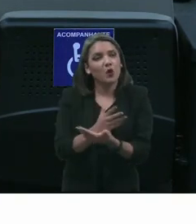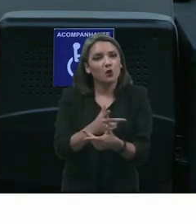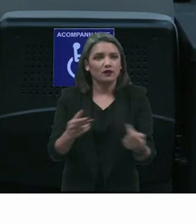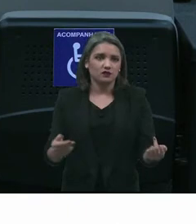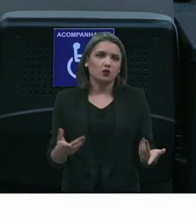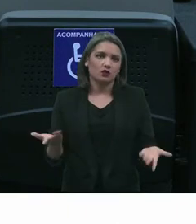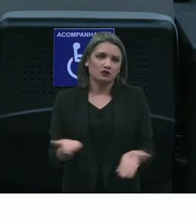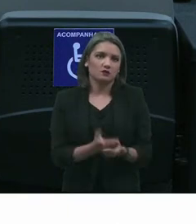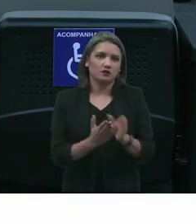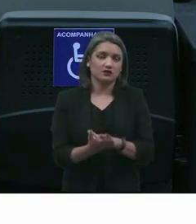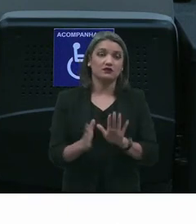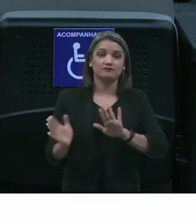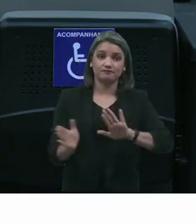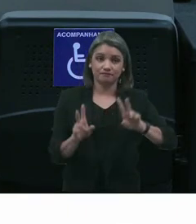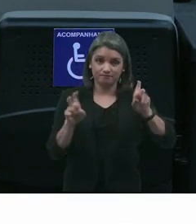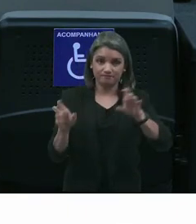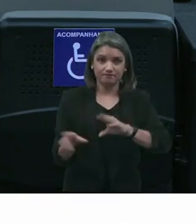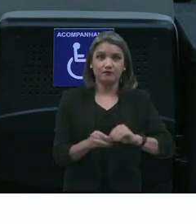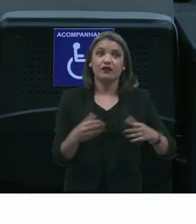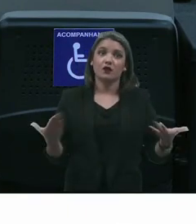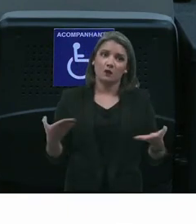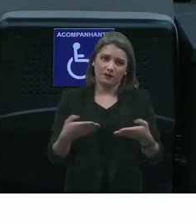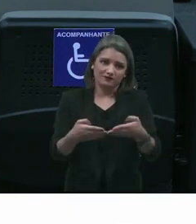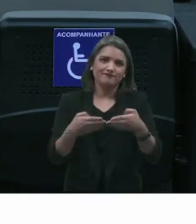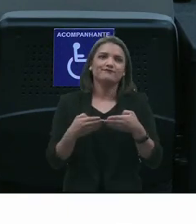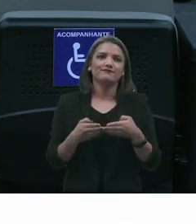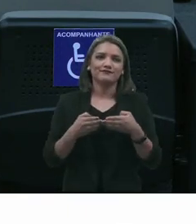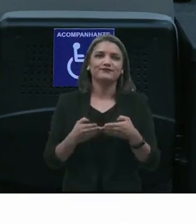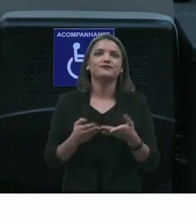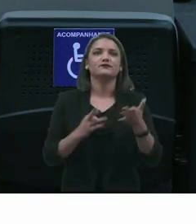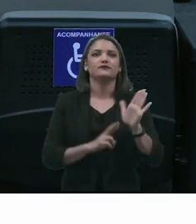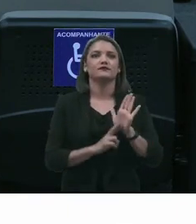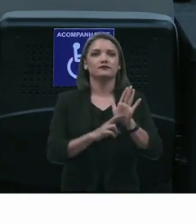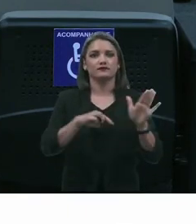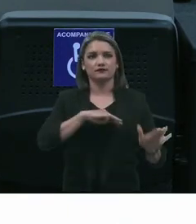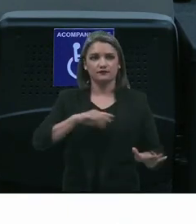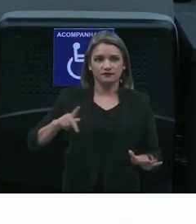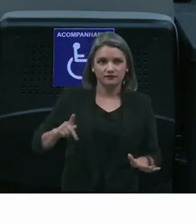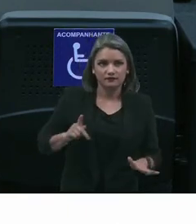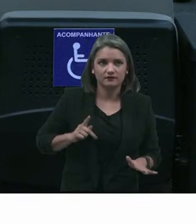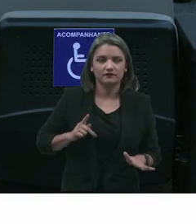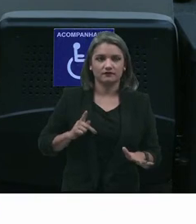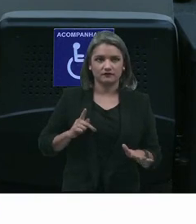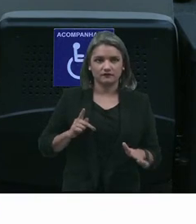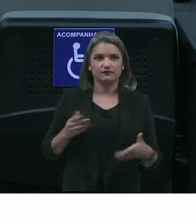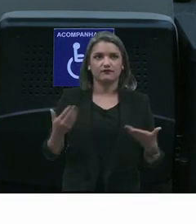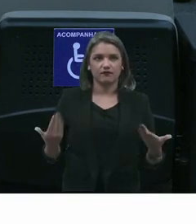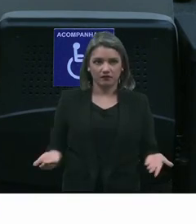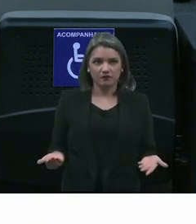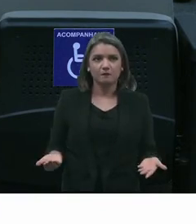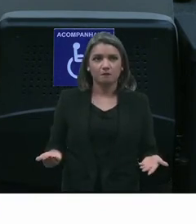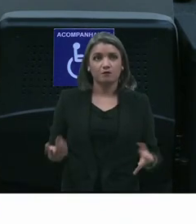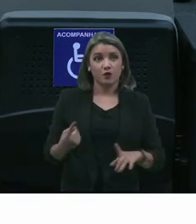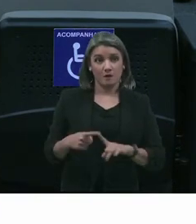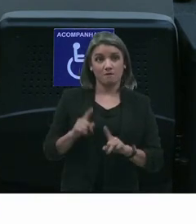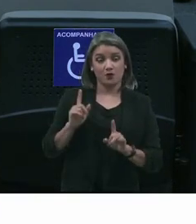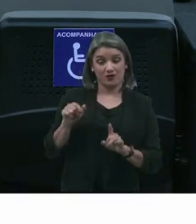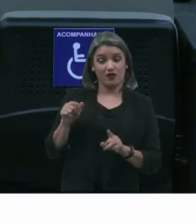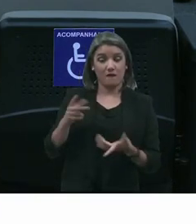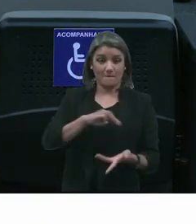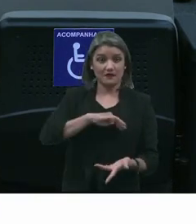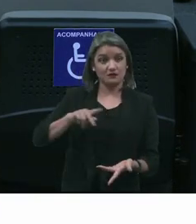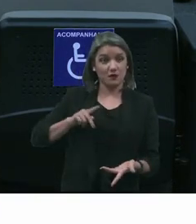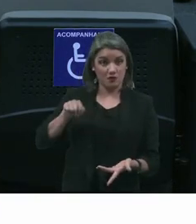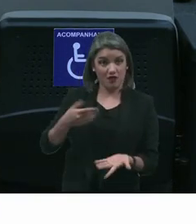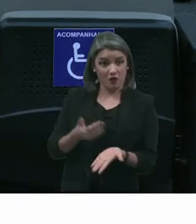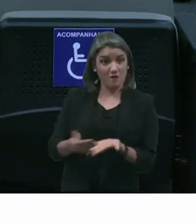E aí, aqui, pedindo todas as vênias ao ilustre representante do Ministério Público, obviamente eu me dirijo ao Ministério Público, porque foi isso que gerou a diatribe